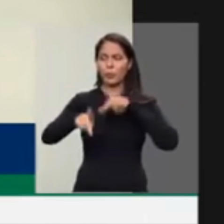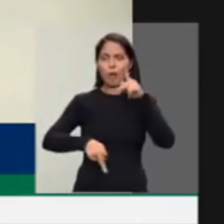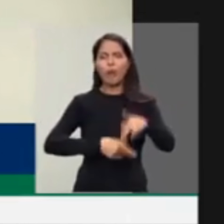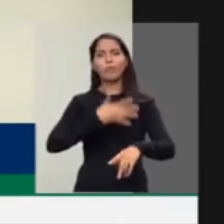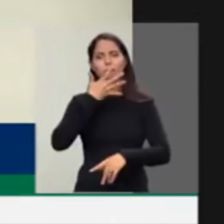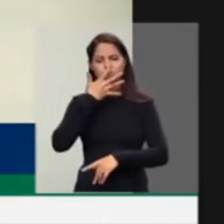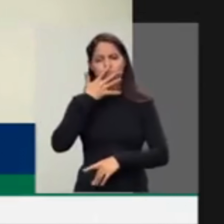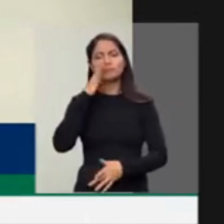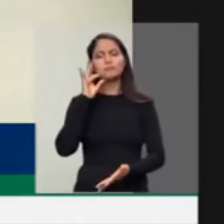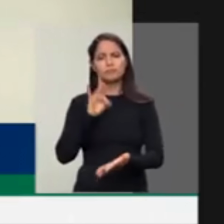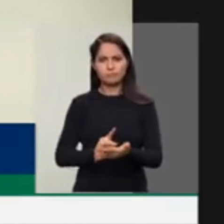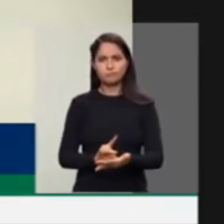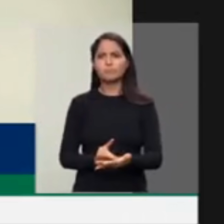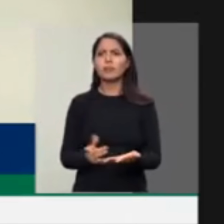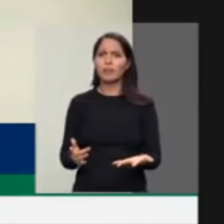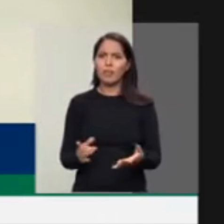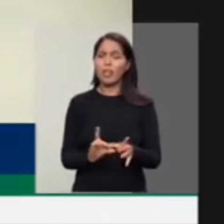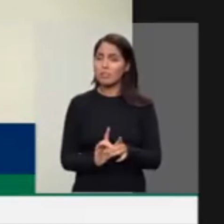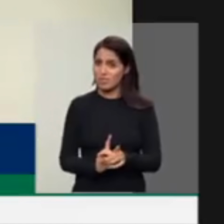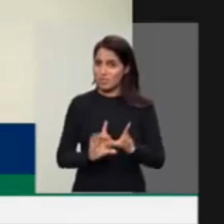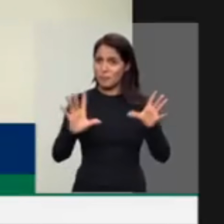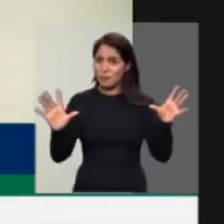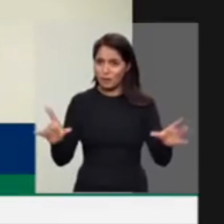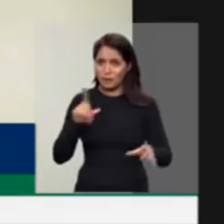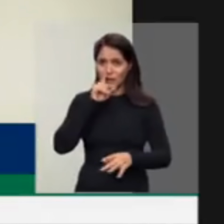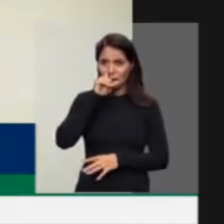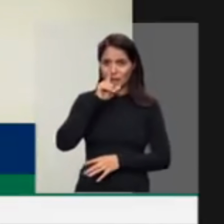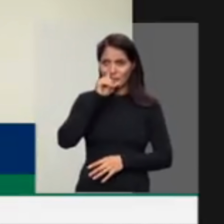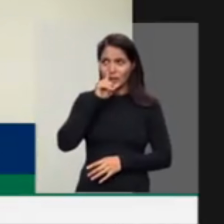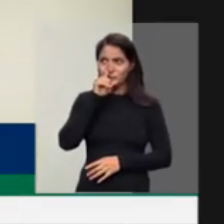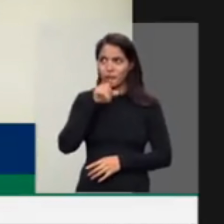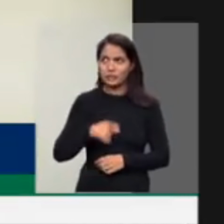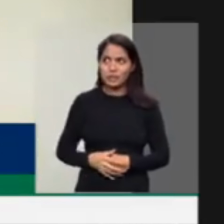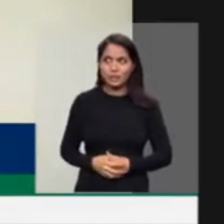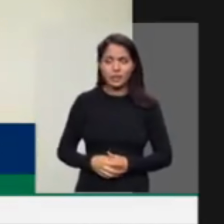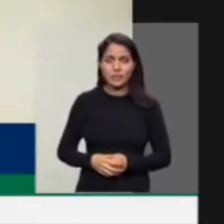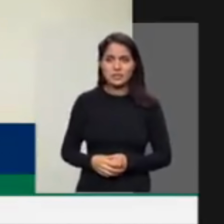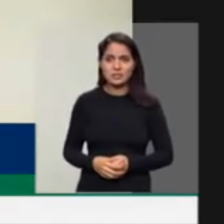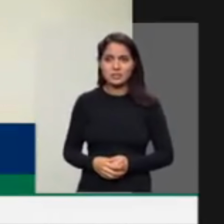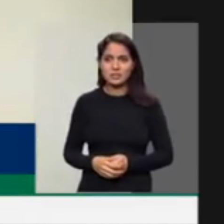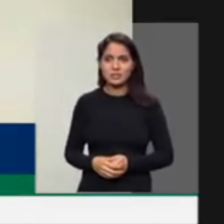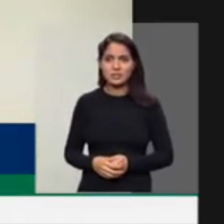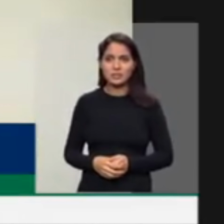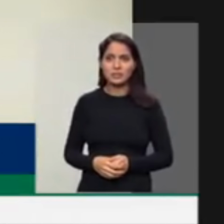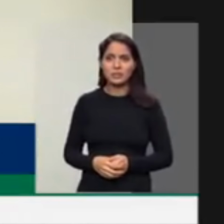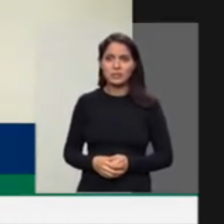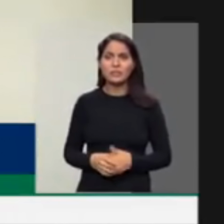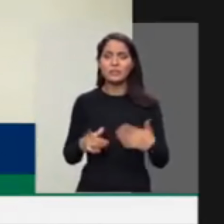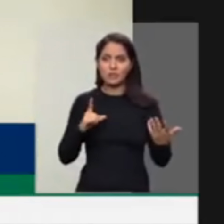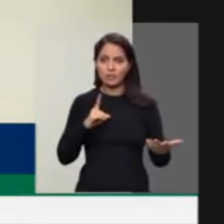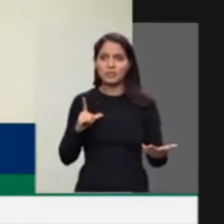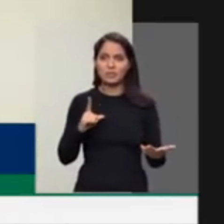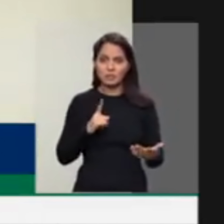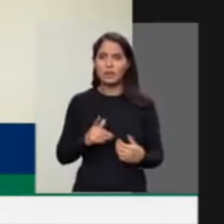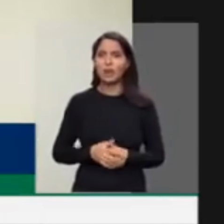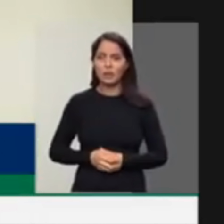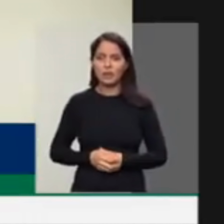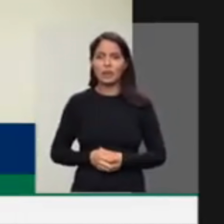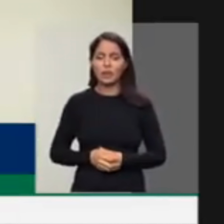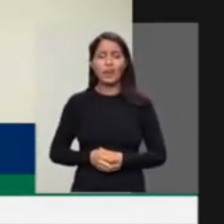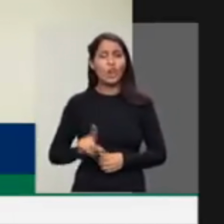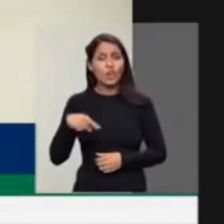a democracia correndo um risco ainda maior, que agora, além da voz do povo não ser ouvida diretamente, a voz de